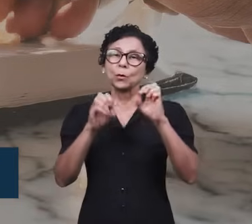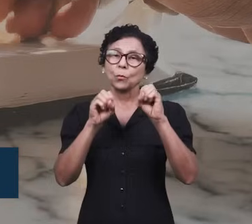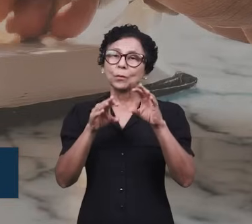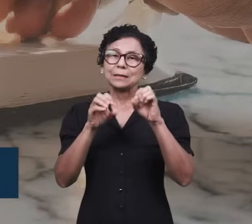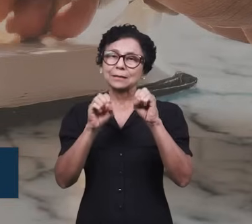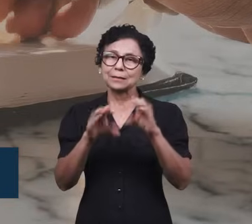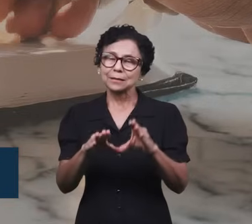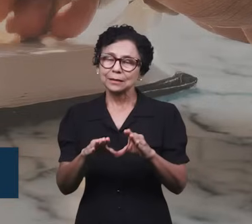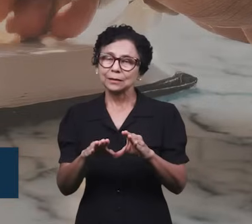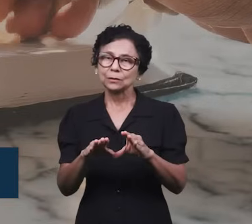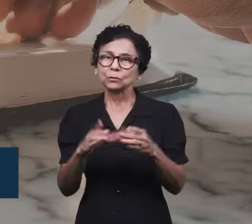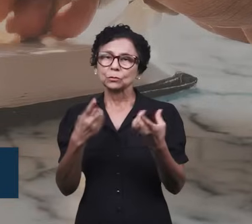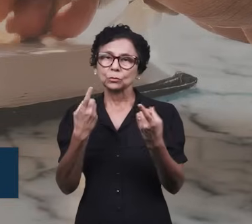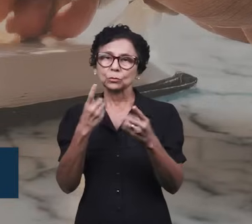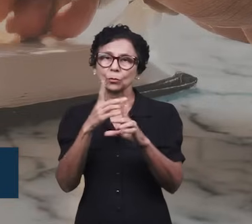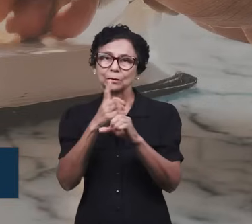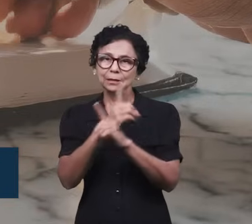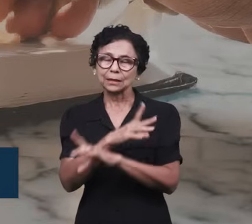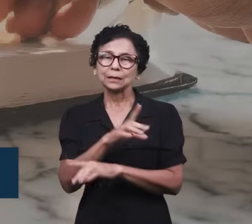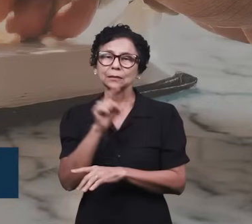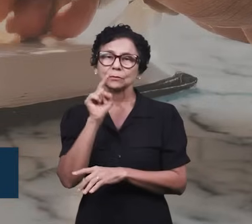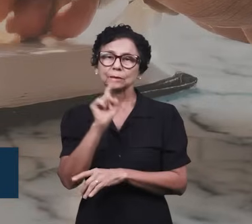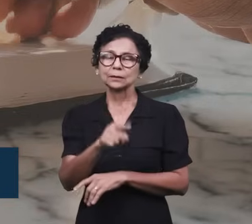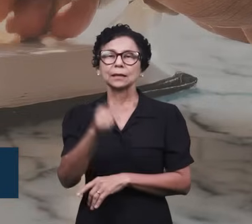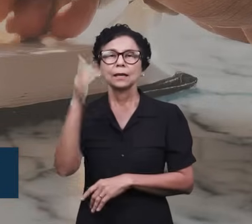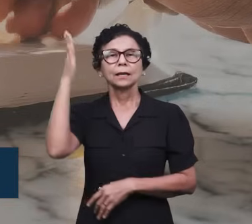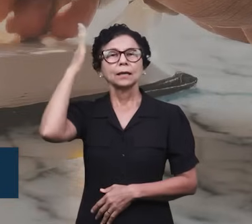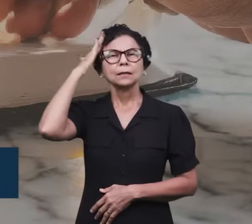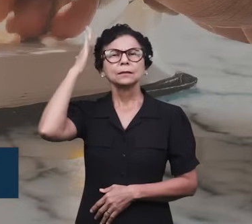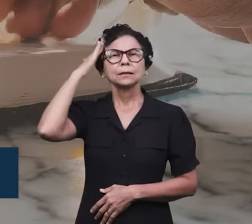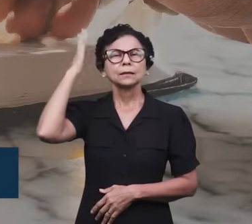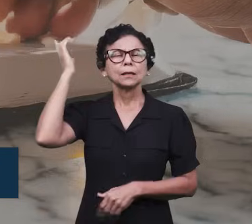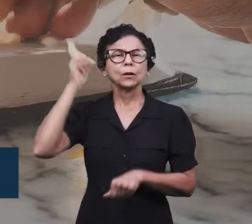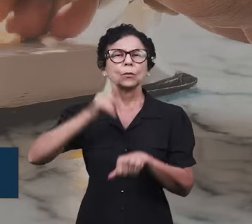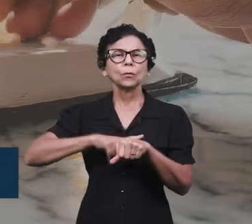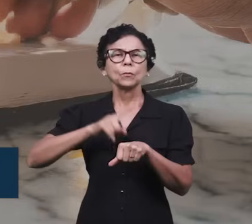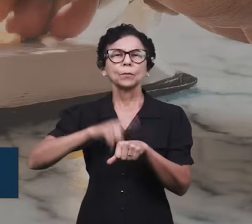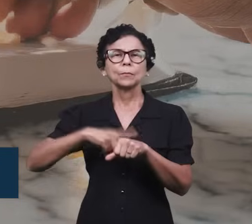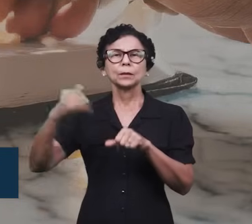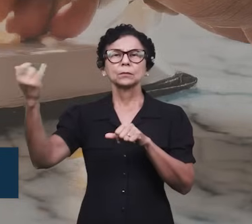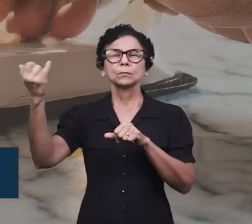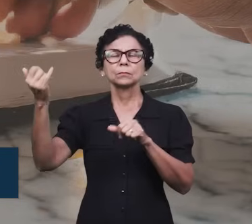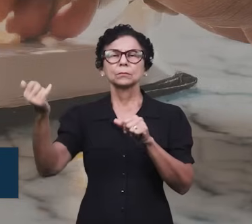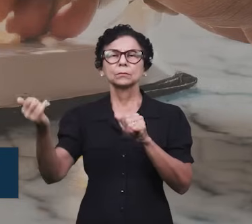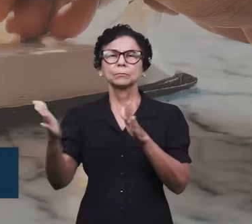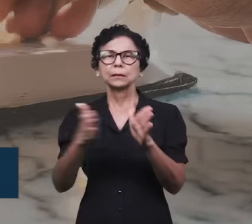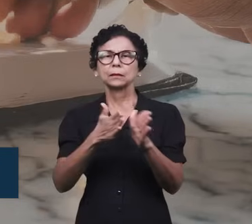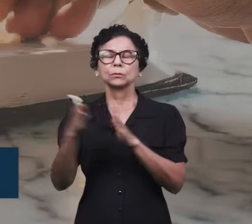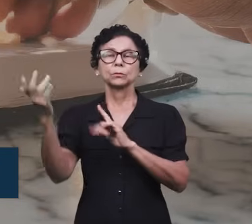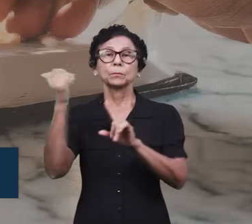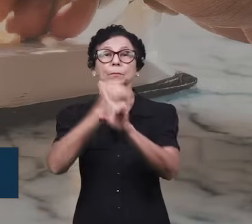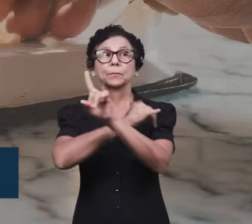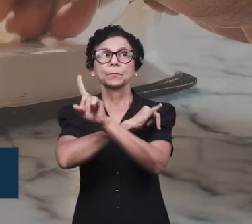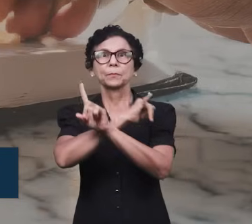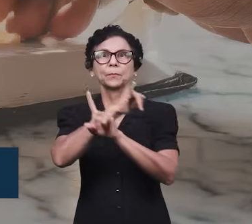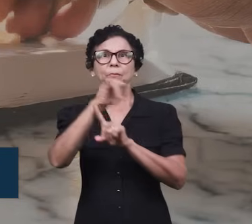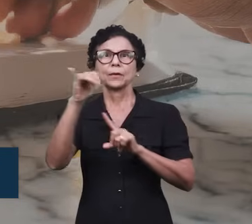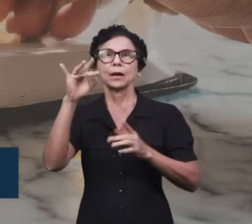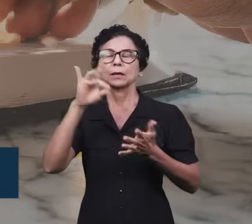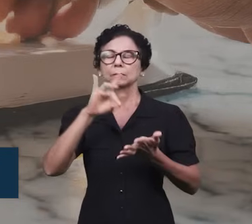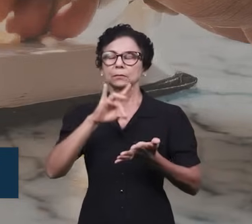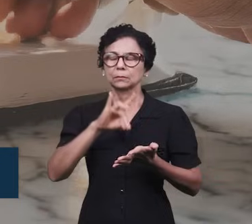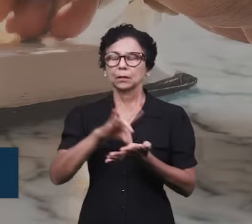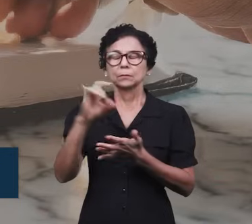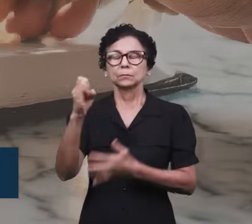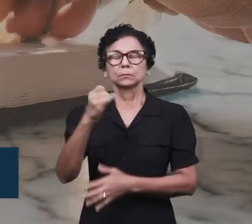dominical, trazendo esse entendimento do momento profético que estamos vivendo, é muito importante quando nós